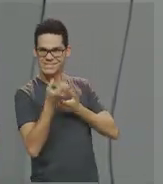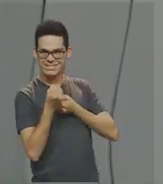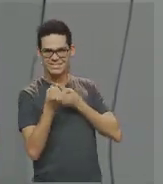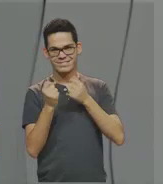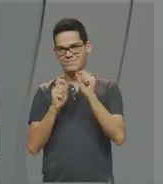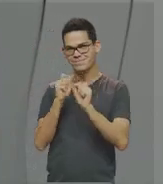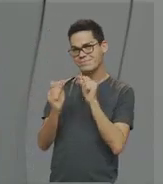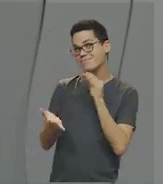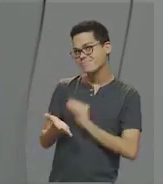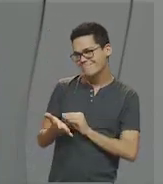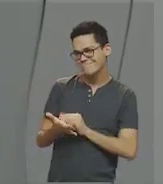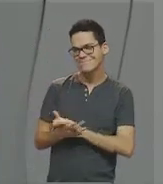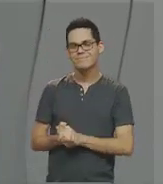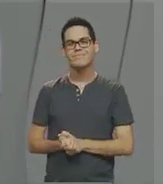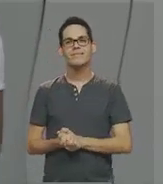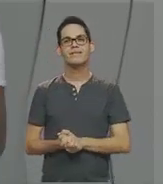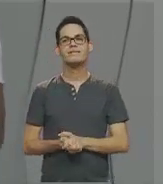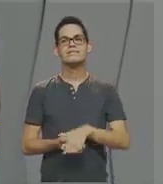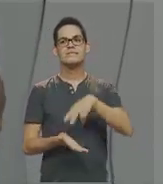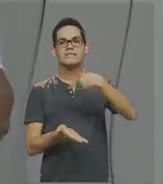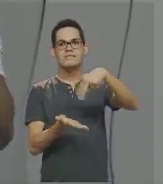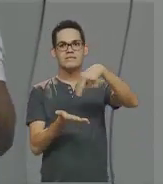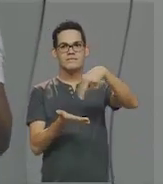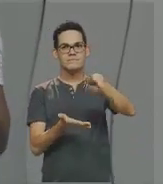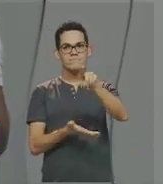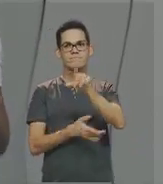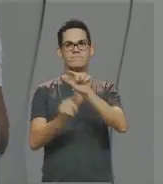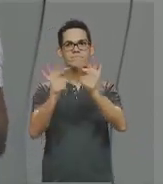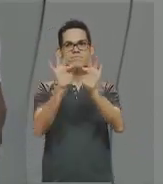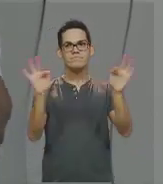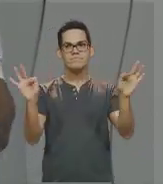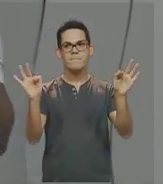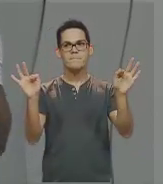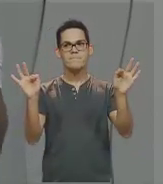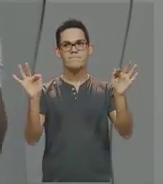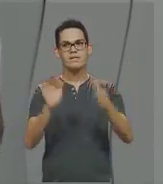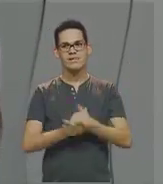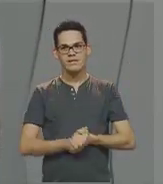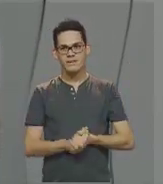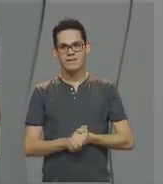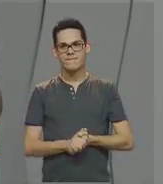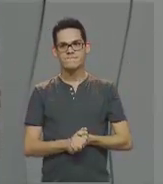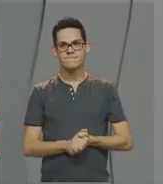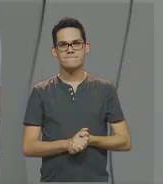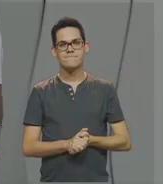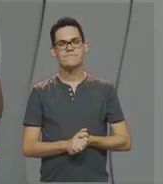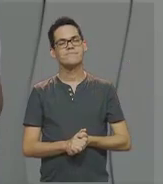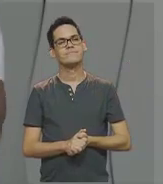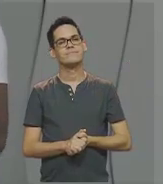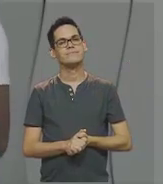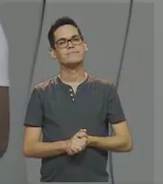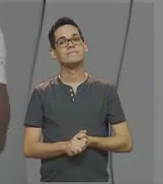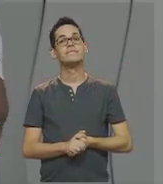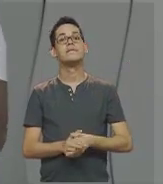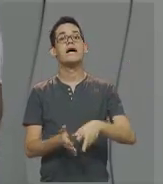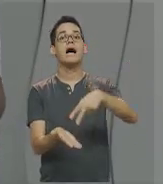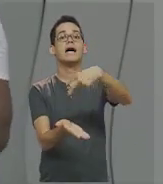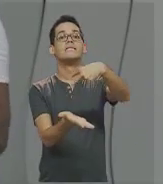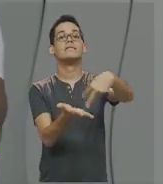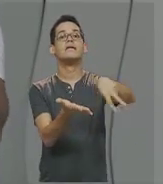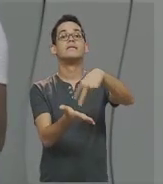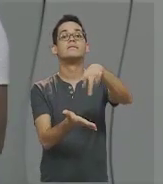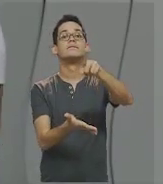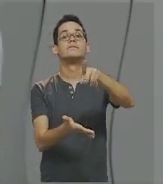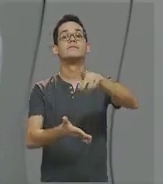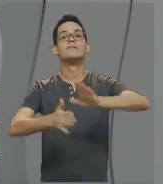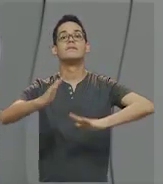está. Bem, a dança, eu vou te dar uma frase assim, que você vai ficar pensando nela. A dança é uma